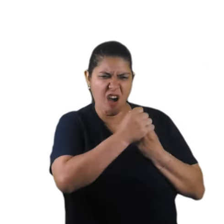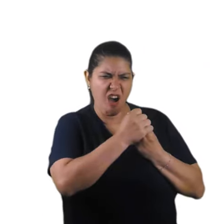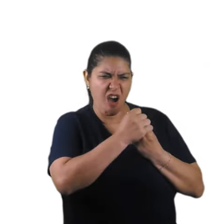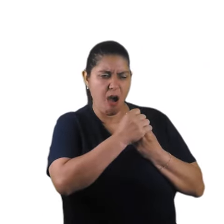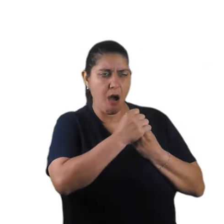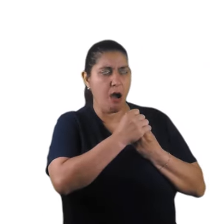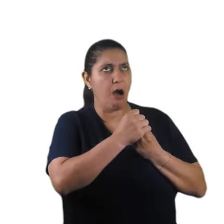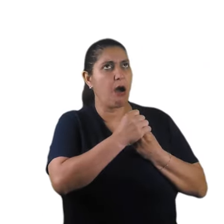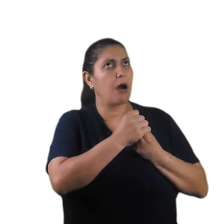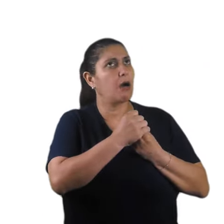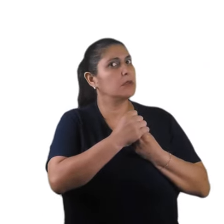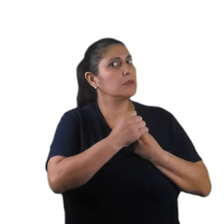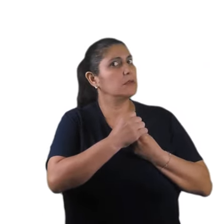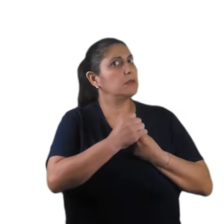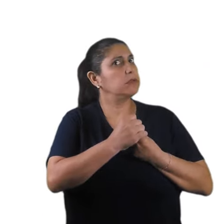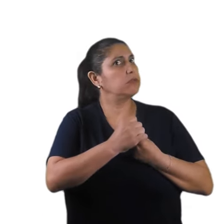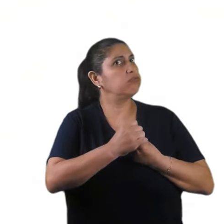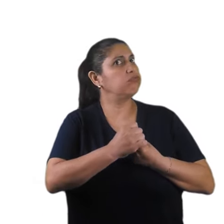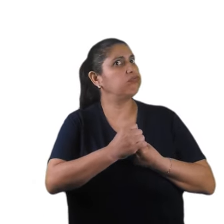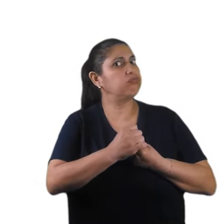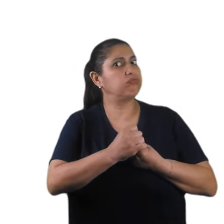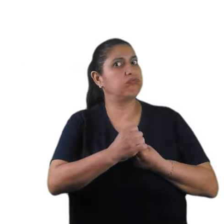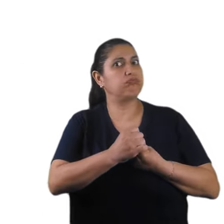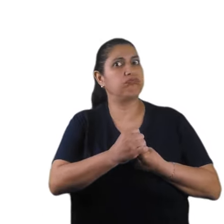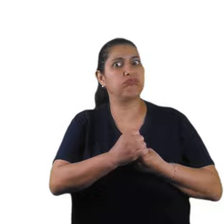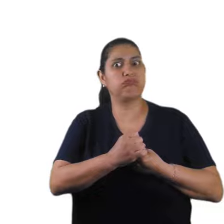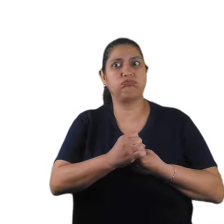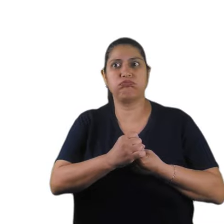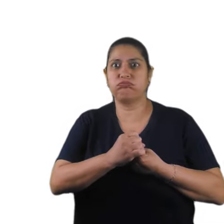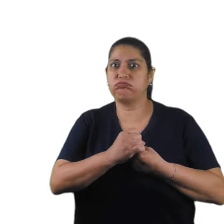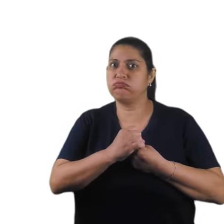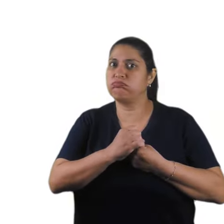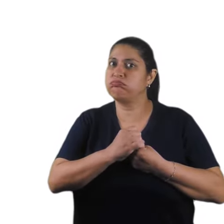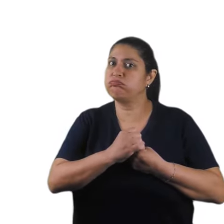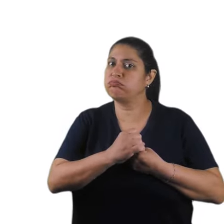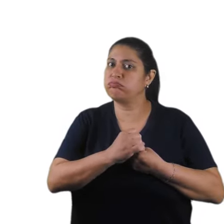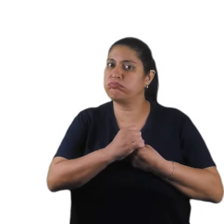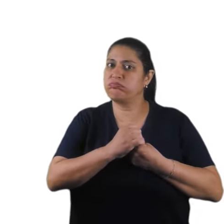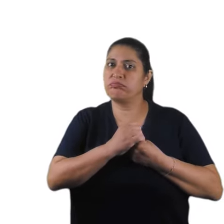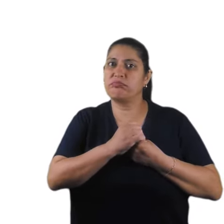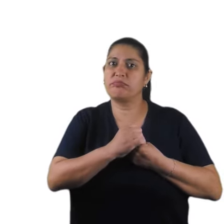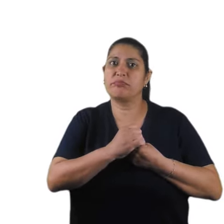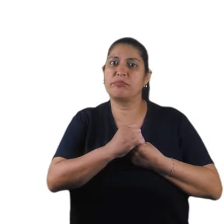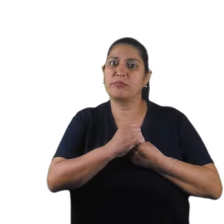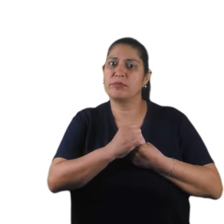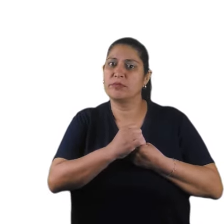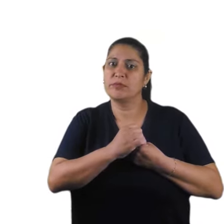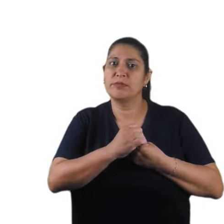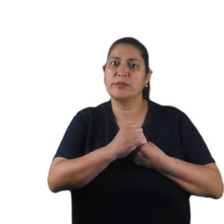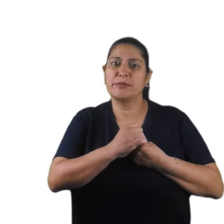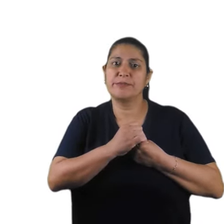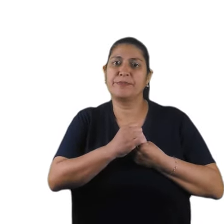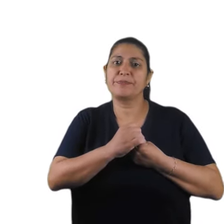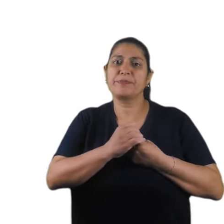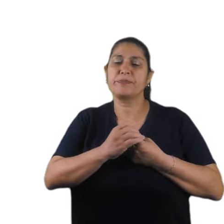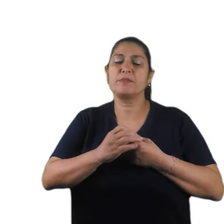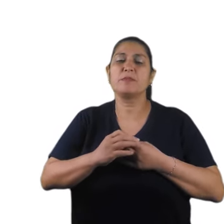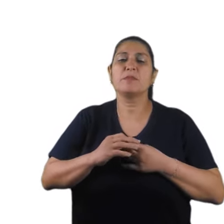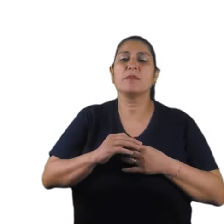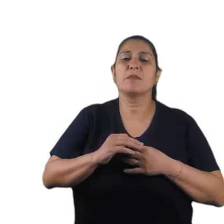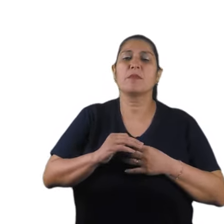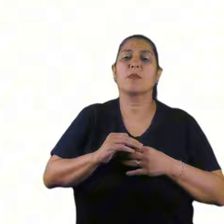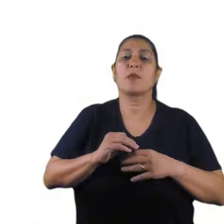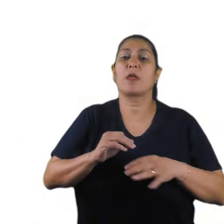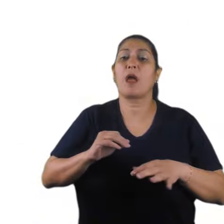si, ele mesmo teria que dar ao homem a quem mais desprezava. Que reviravolta